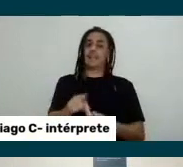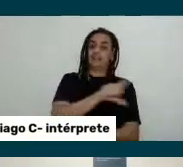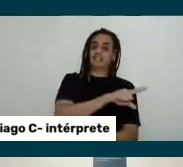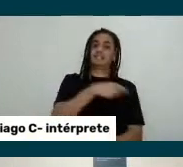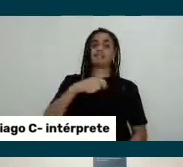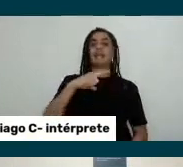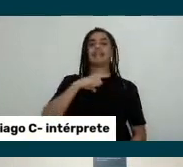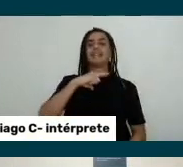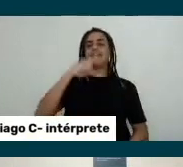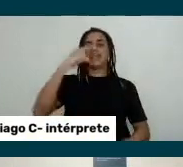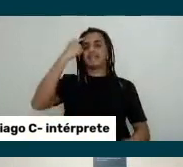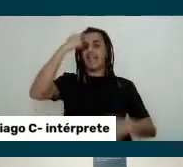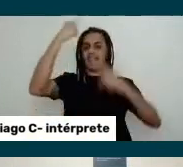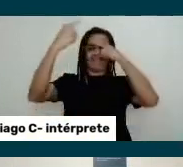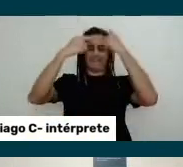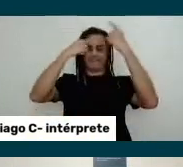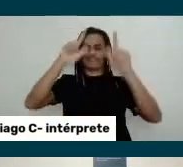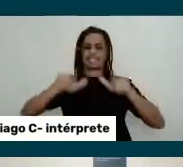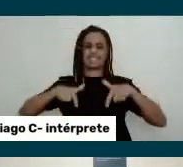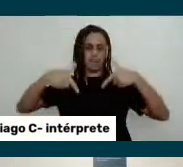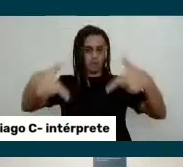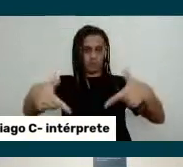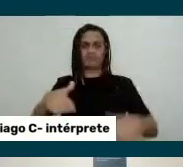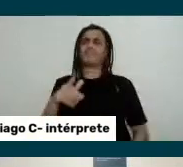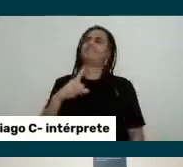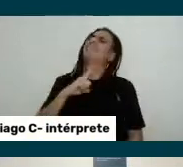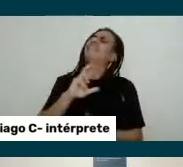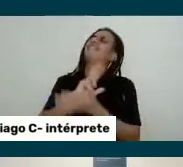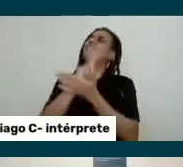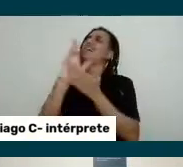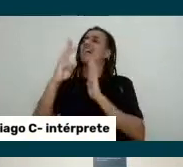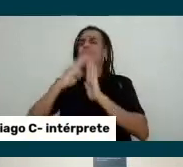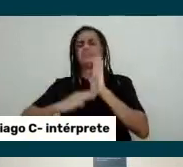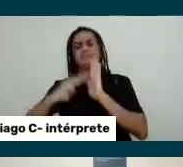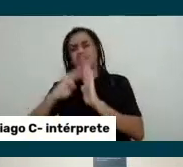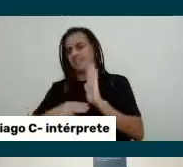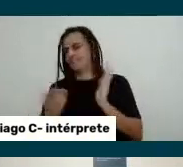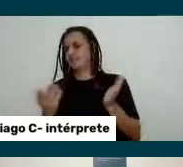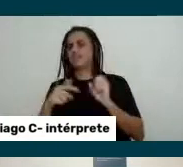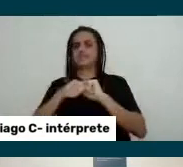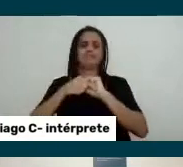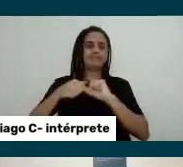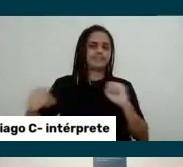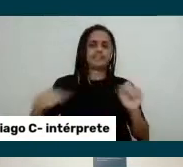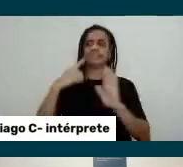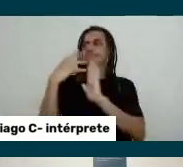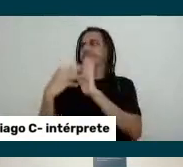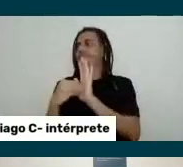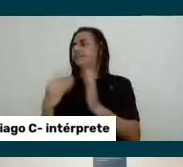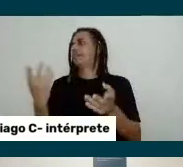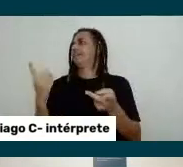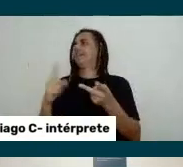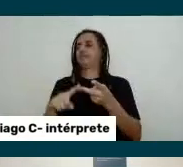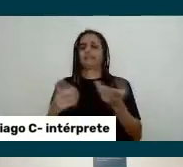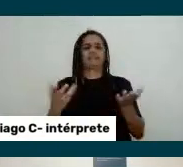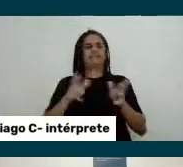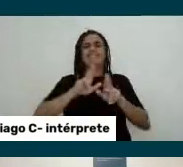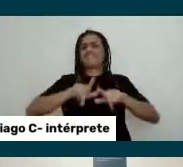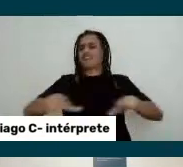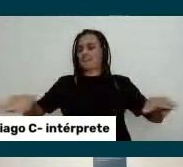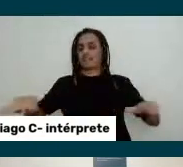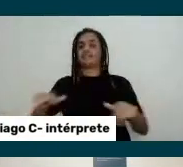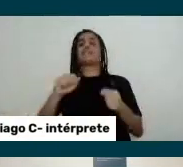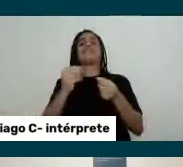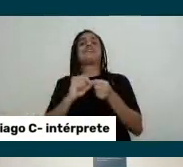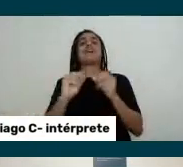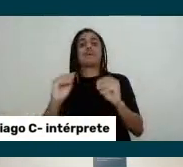de metodologias aqui, a gente tem várias para isso, tem a Lean Inception, tem Design Sprint, tem várias que vão justamente sair da ideação para análise